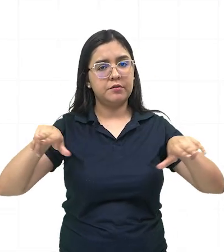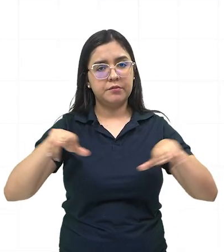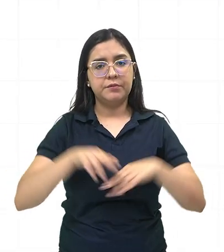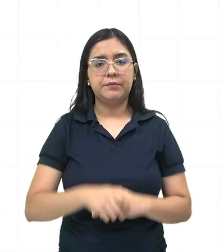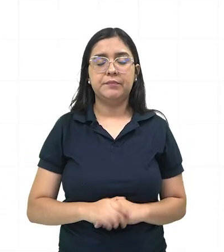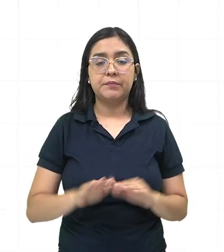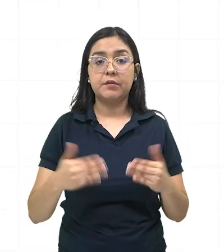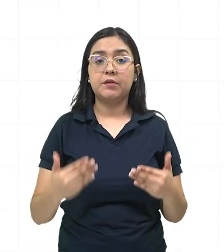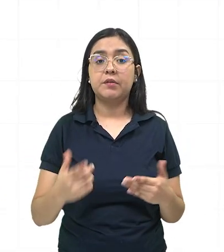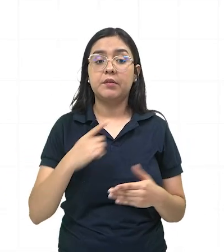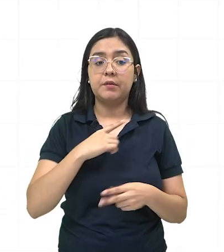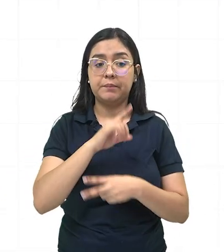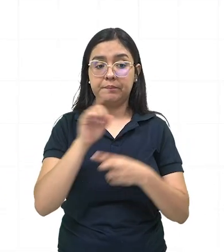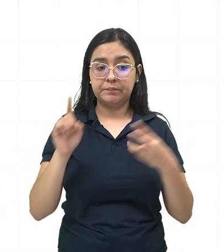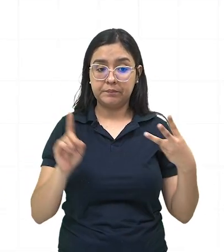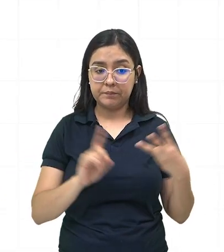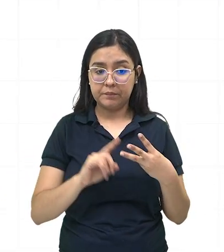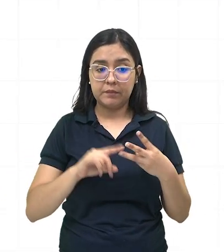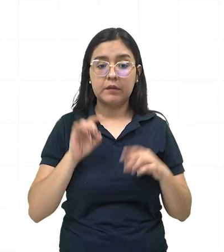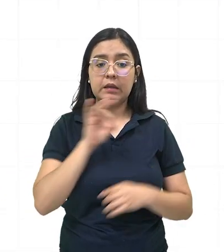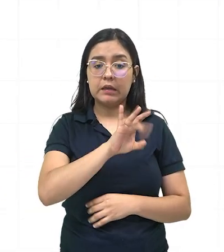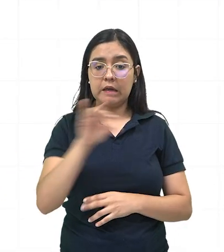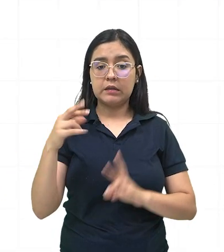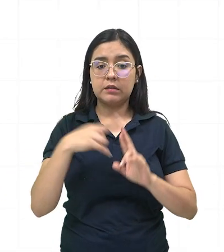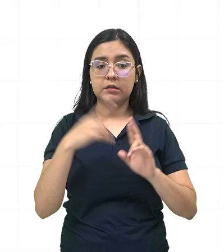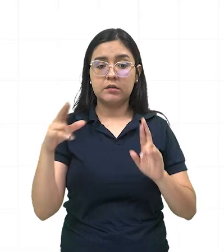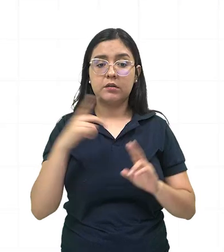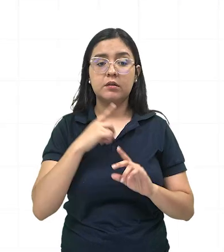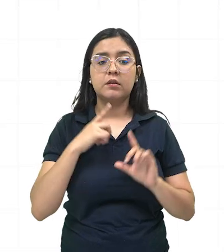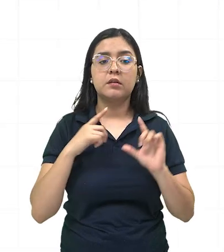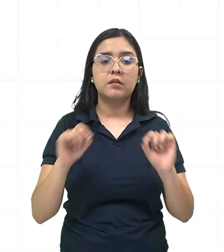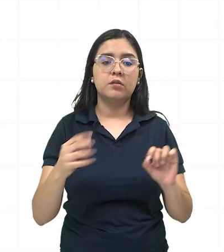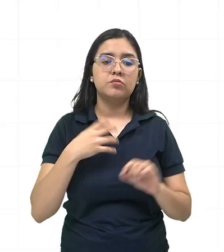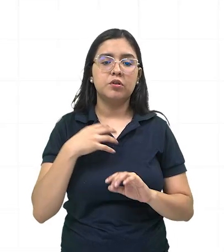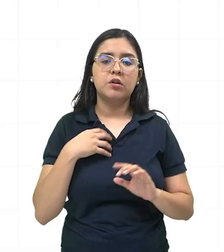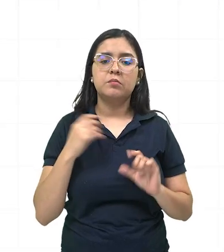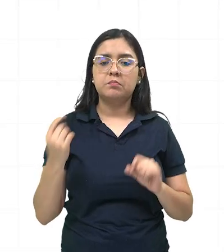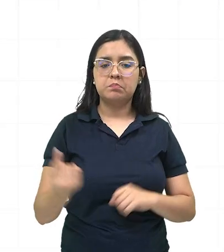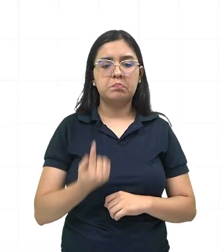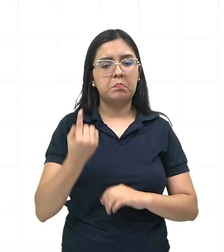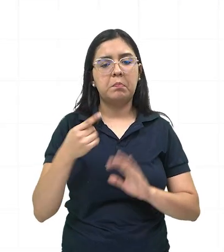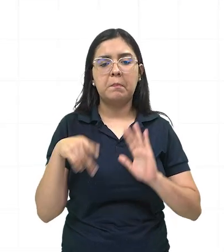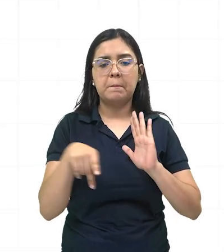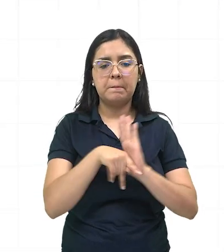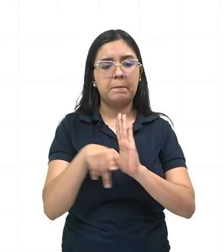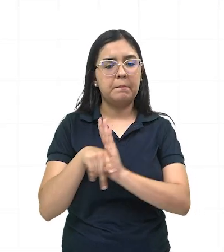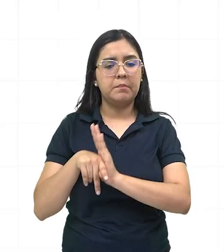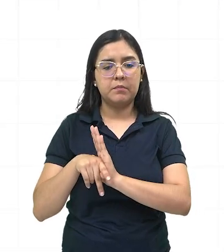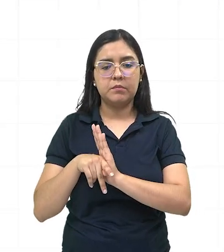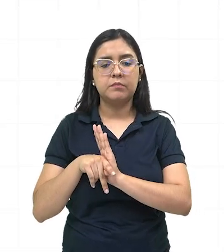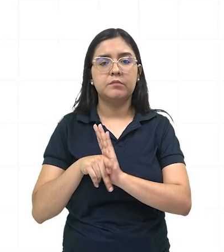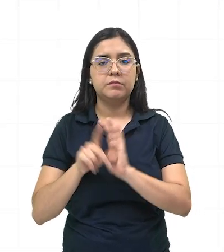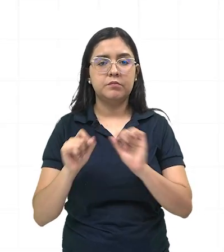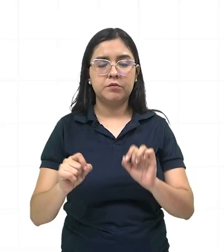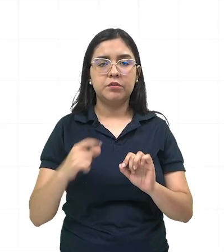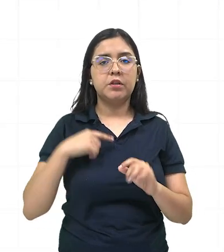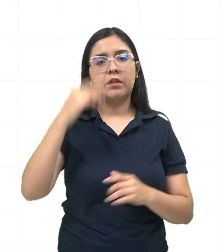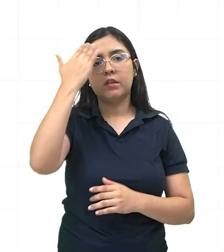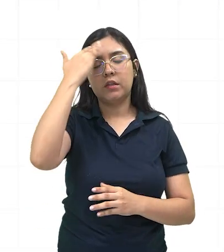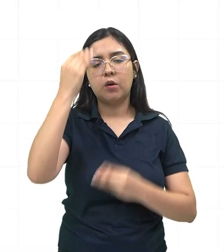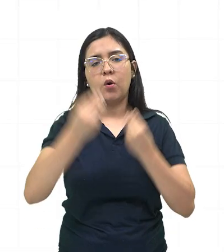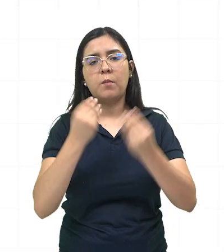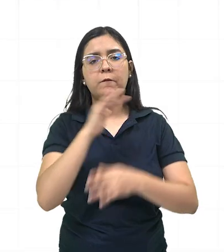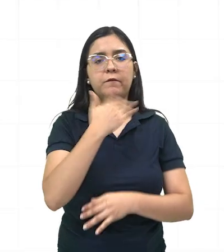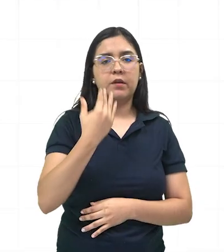diversidade. E um terceiro ponto, cada religião oferece uma maneira única de interpretar a vida e a morte.